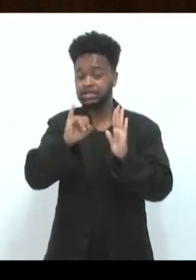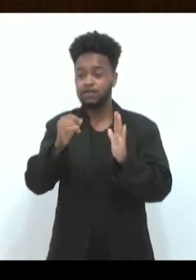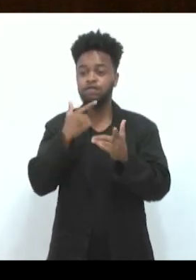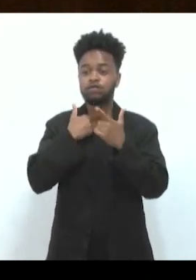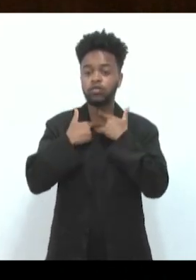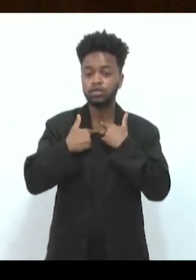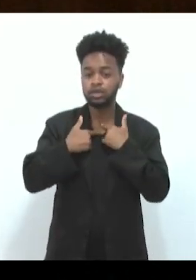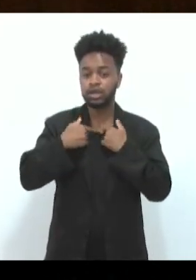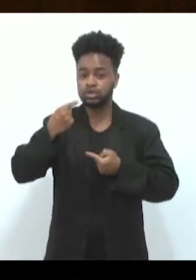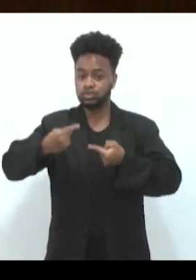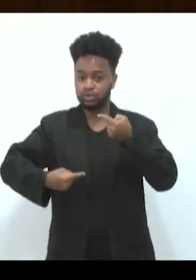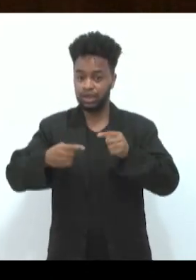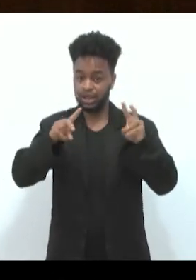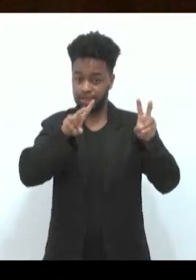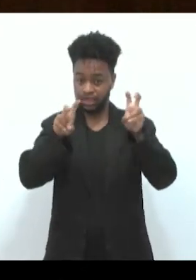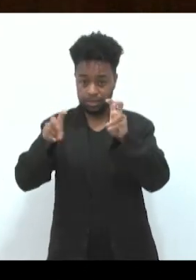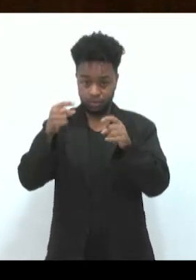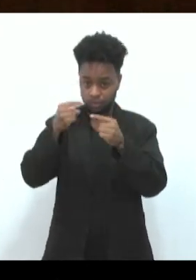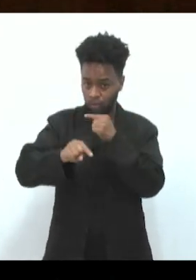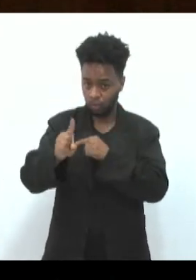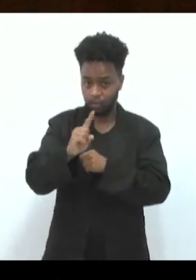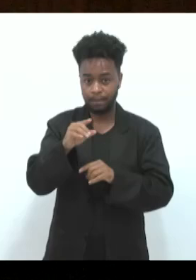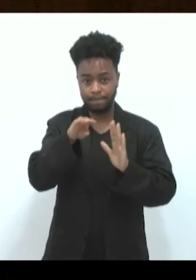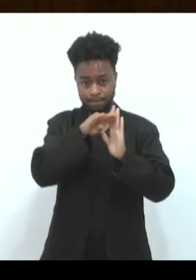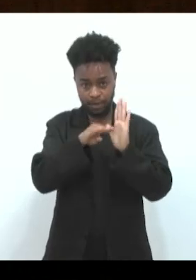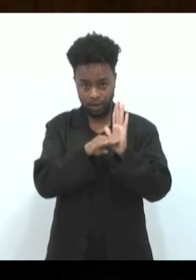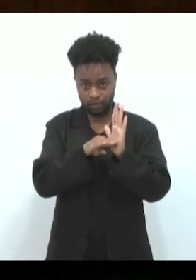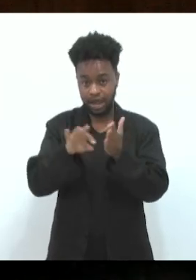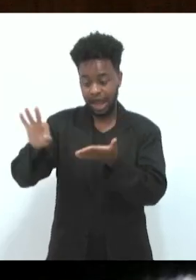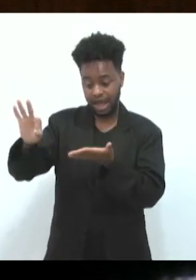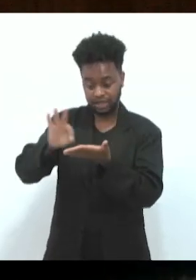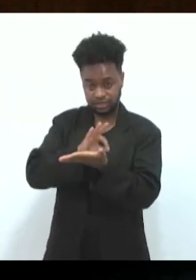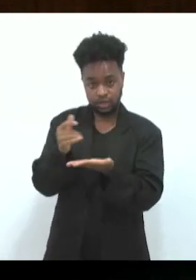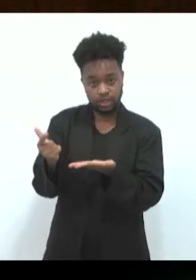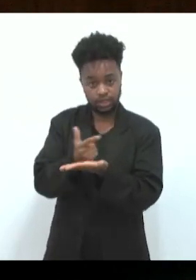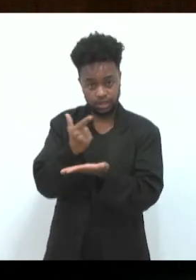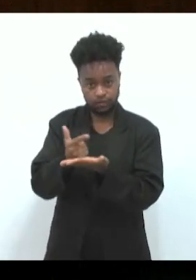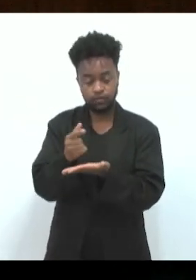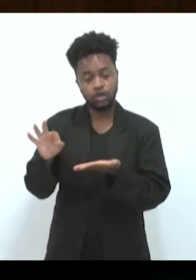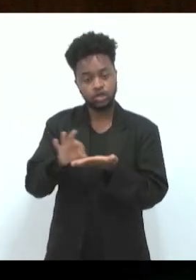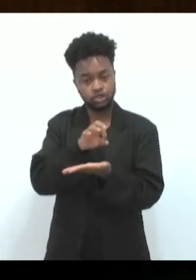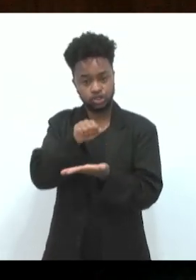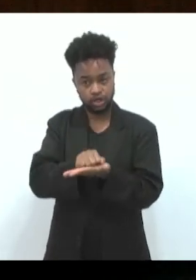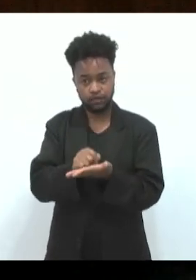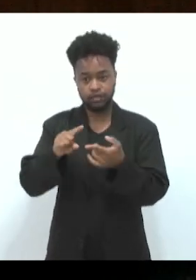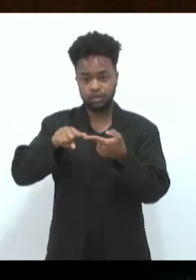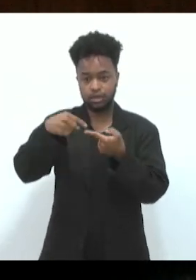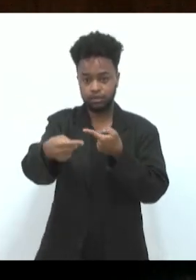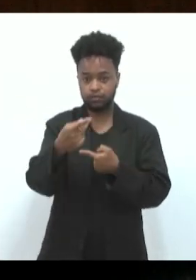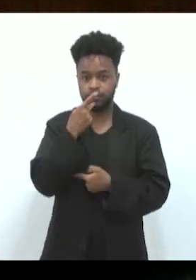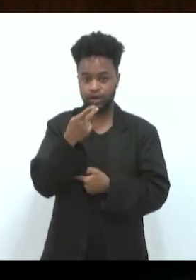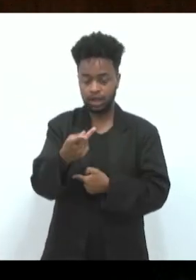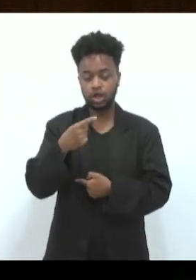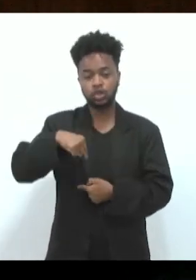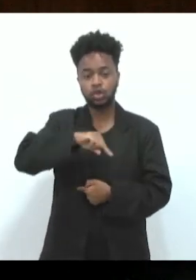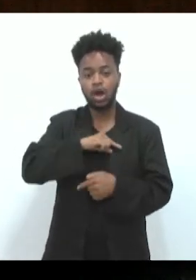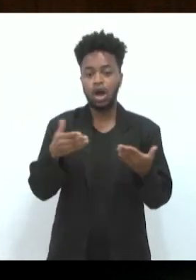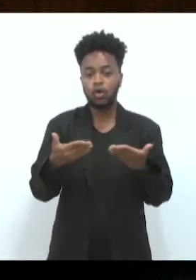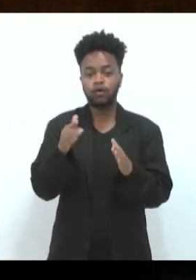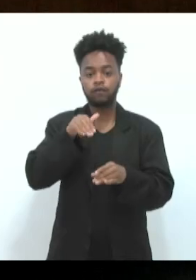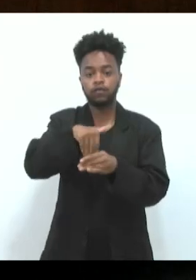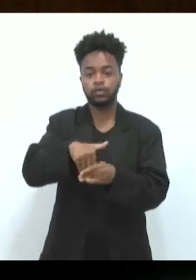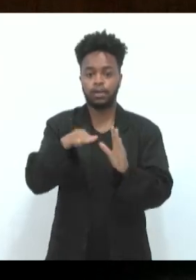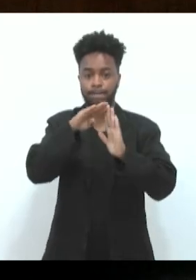esse tema ou outro, vai lá, assina o livro e se inscreve. Temos que votar a